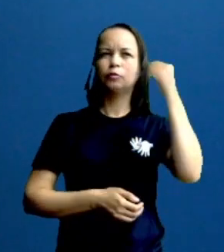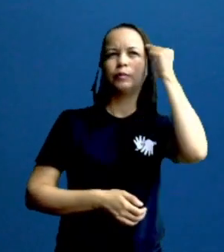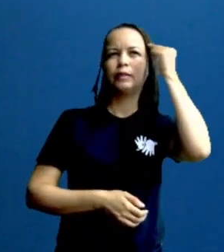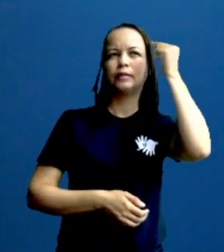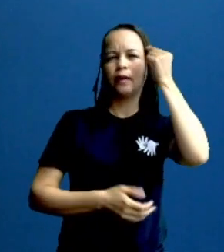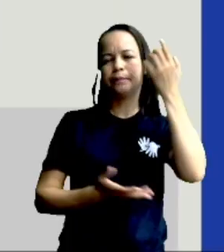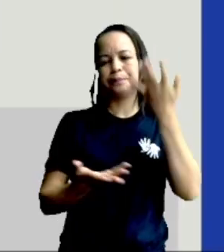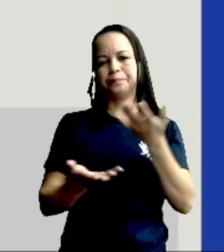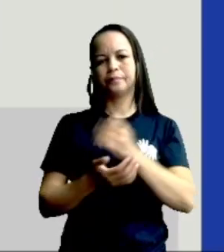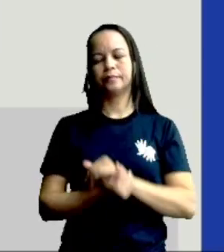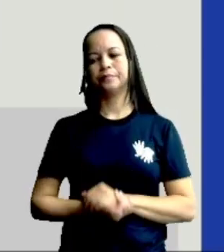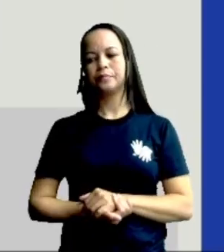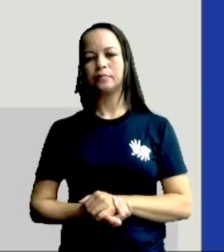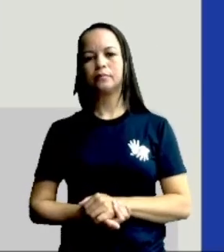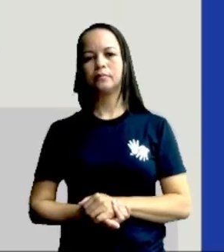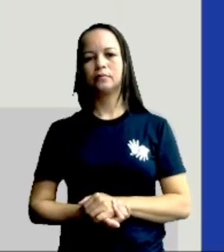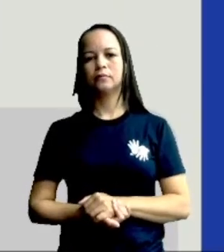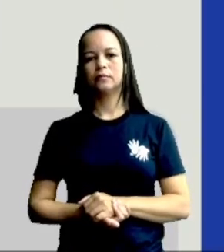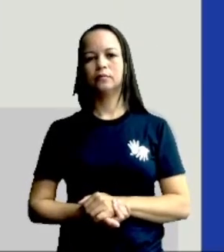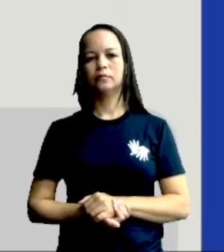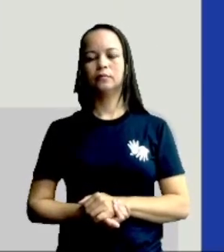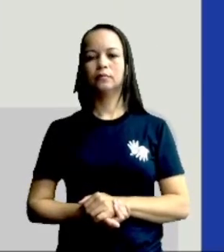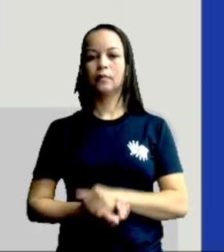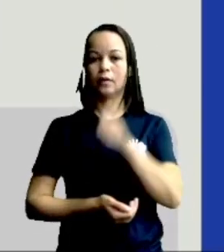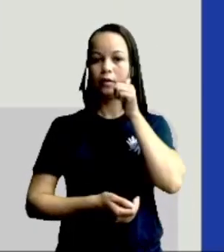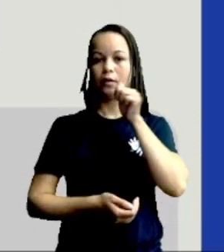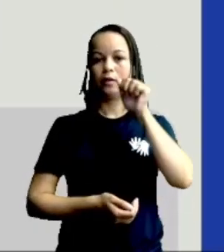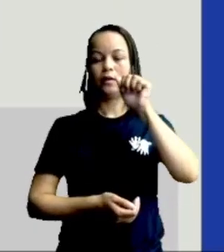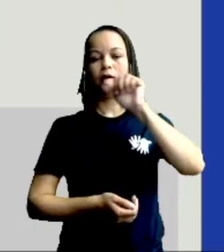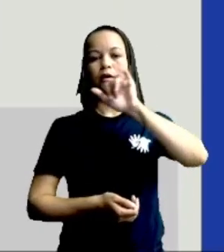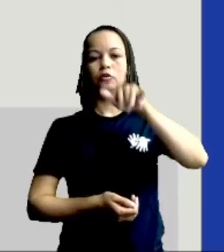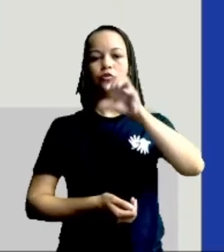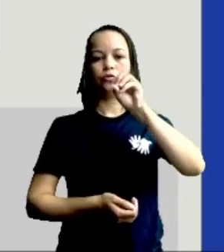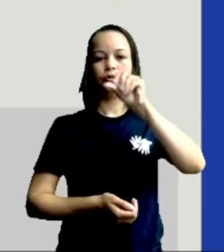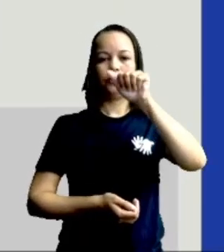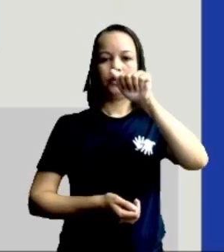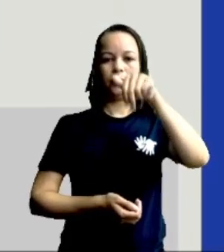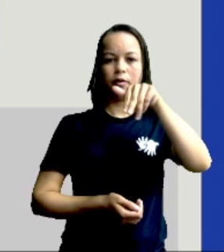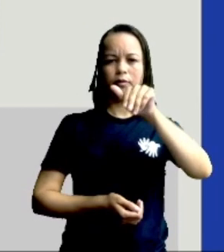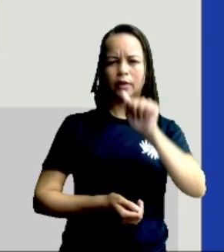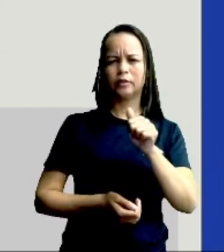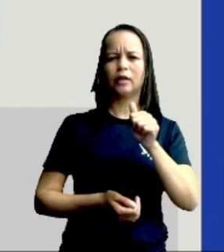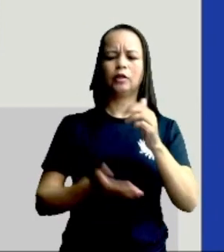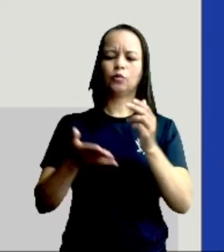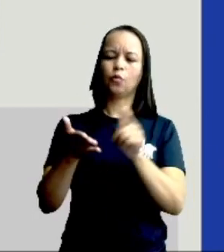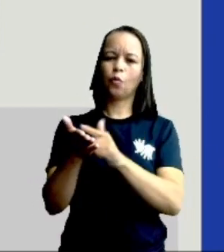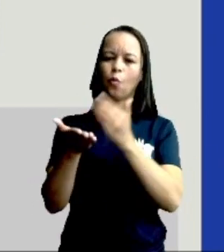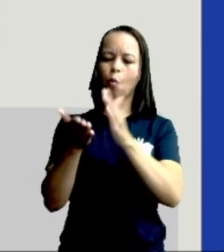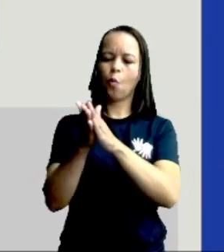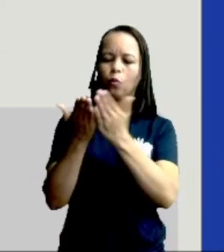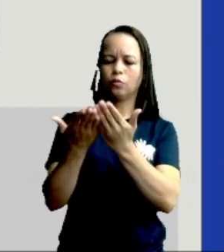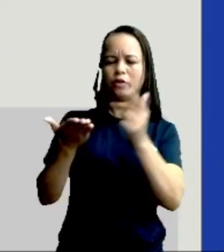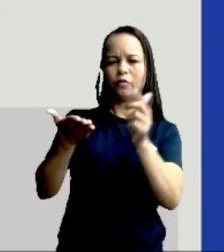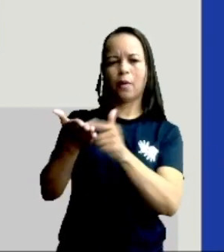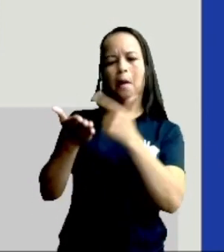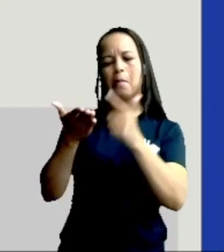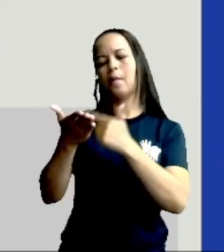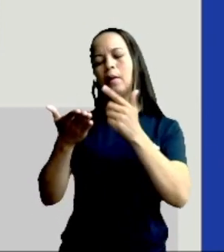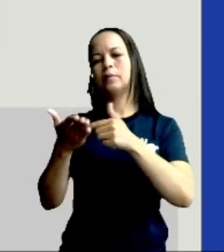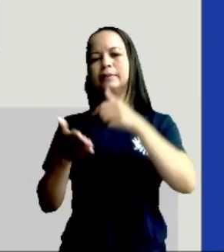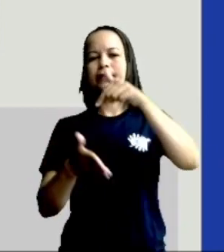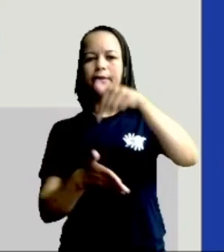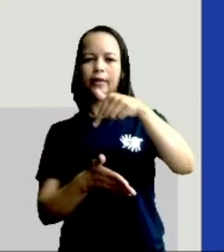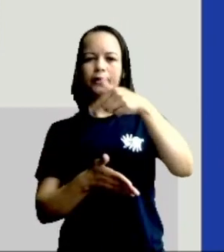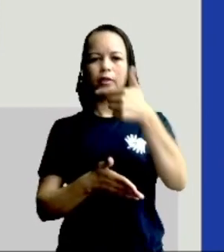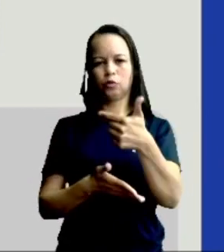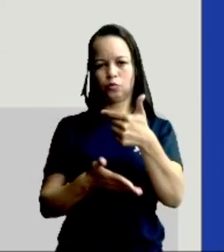pouco. Pensa comigo, Joana está lendo um livro com 72 páginas. Veja como está o progresso de